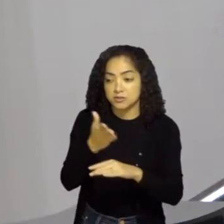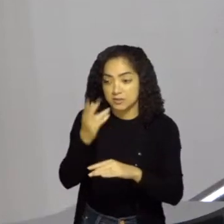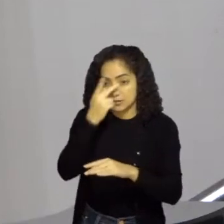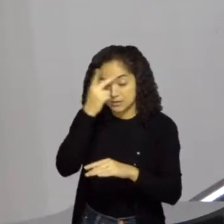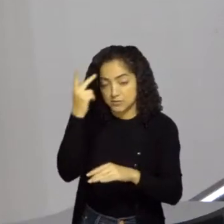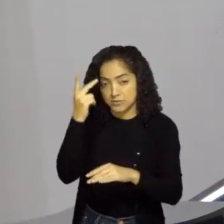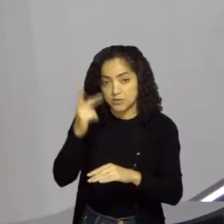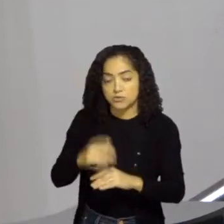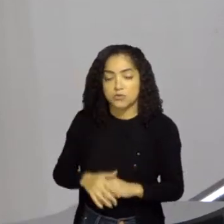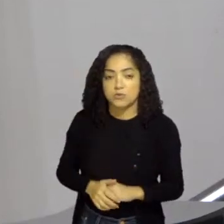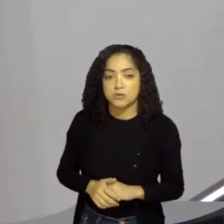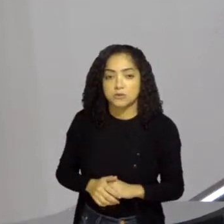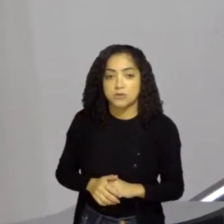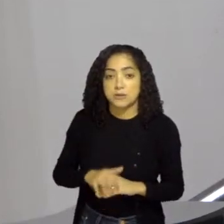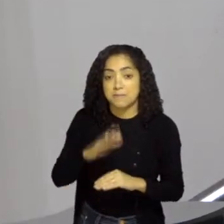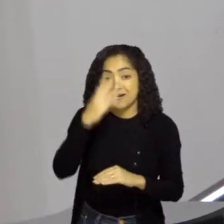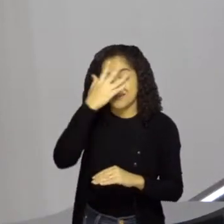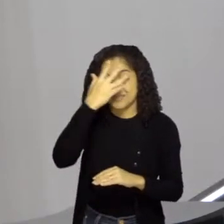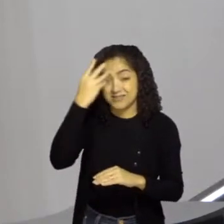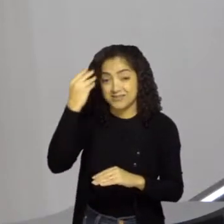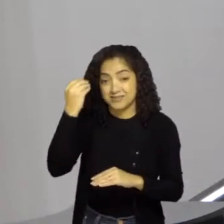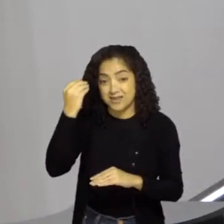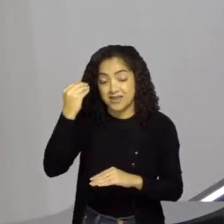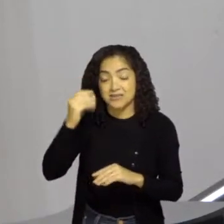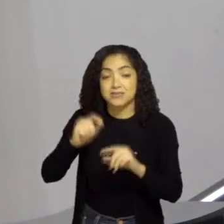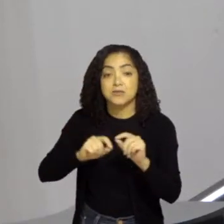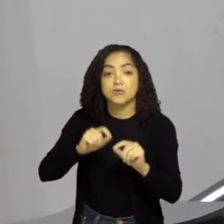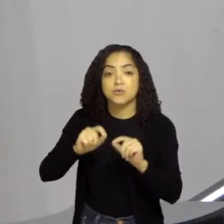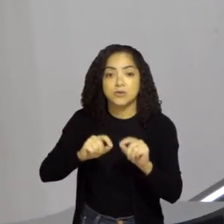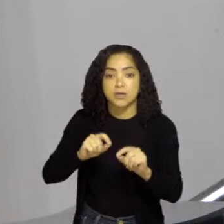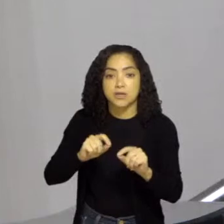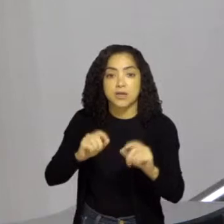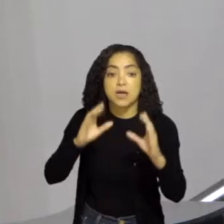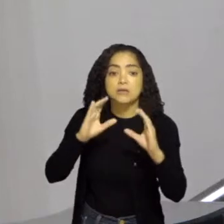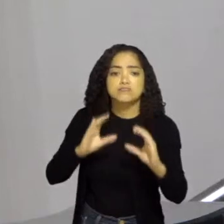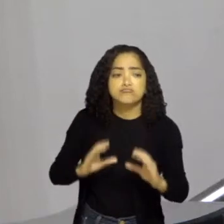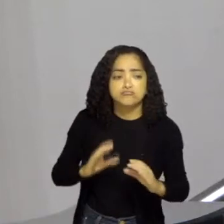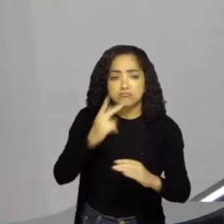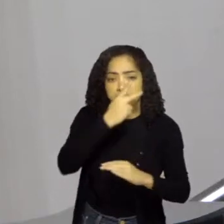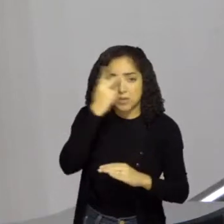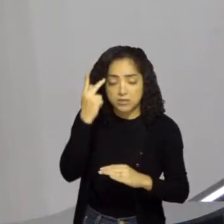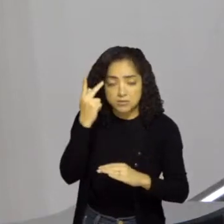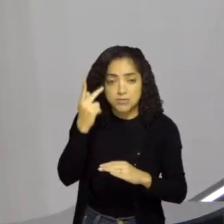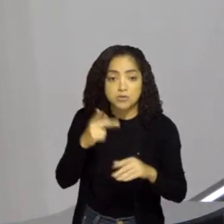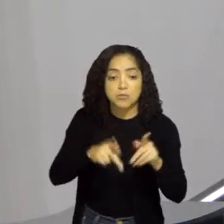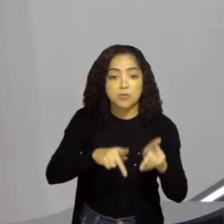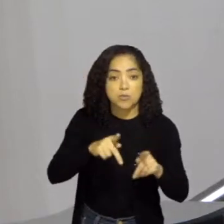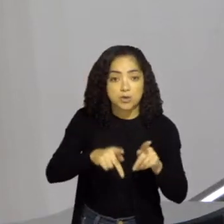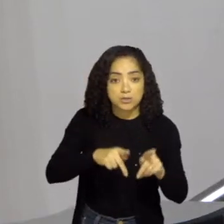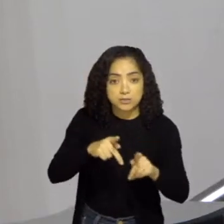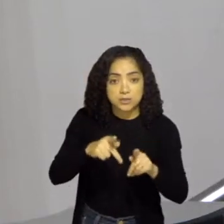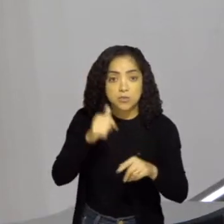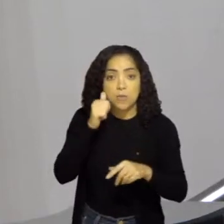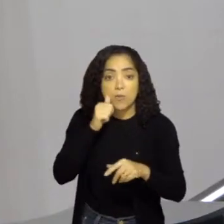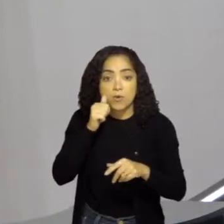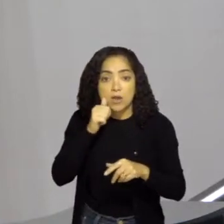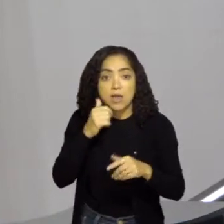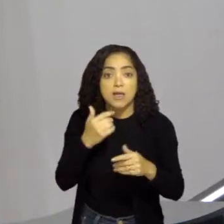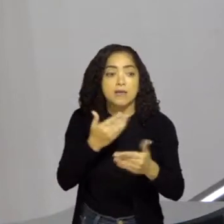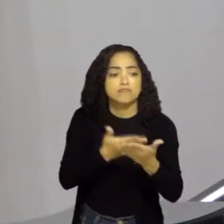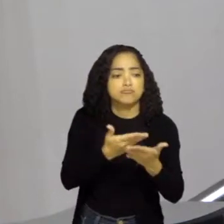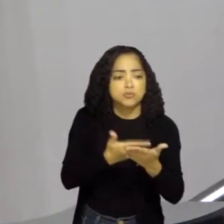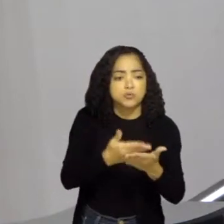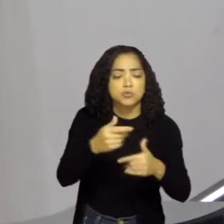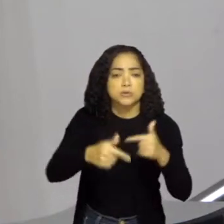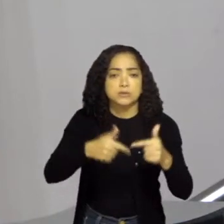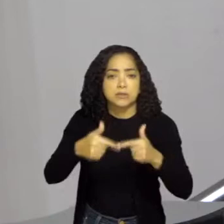moradores, esquecendo o cidadão de bem, a cidadã, a mulher que estuda, que